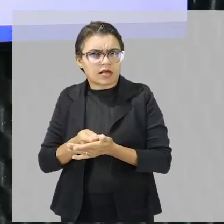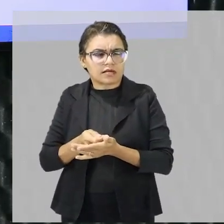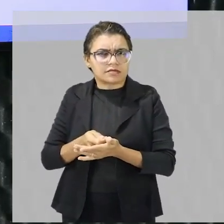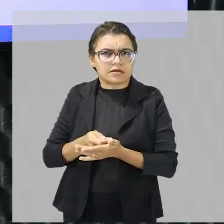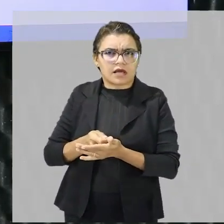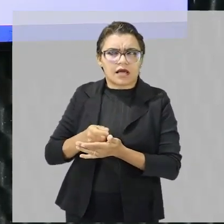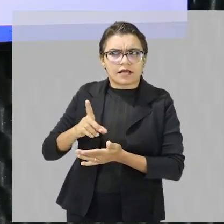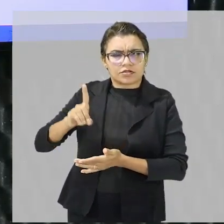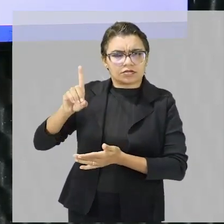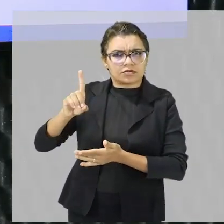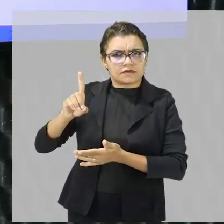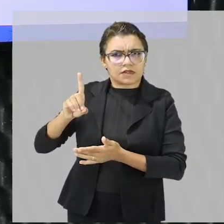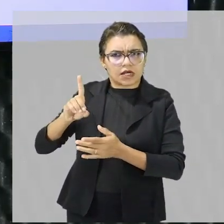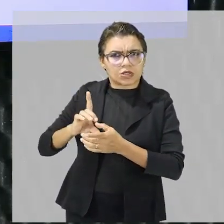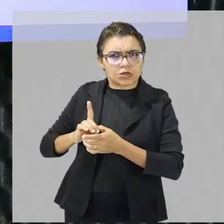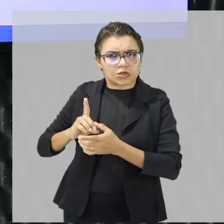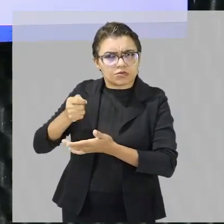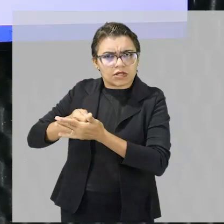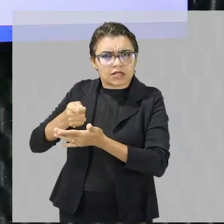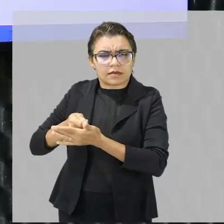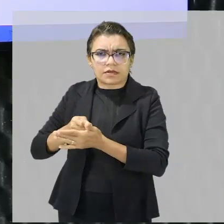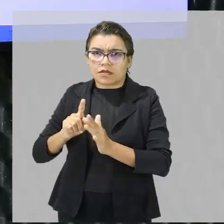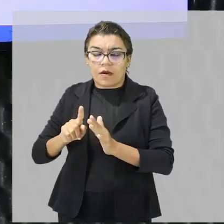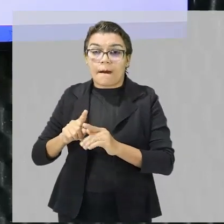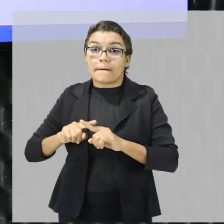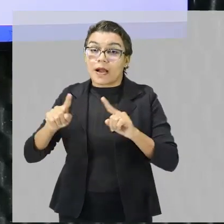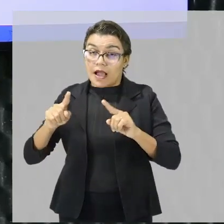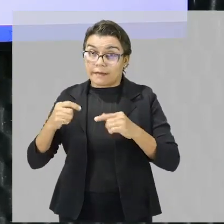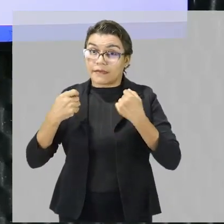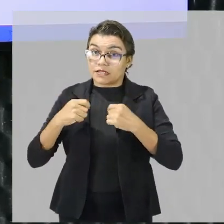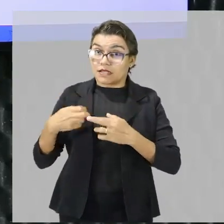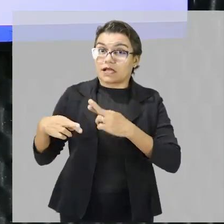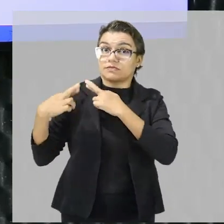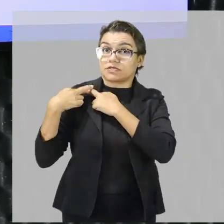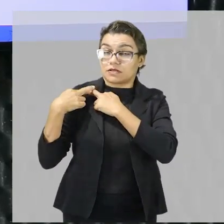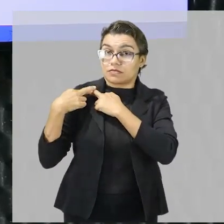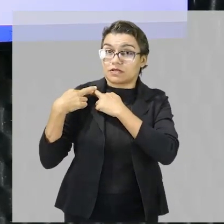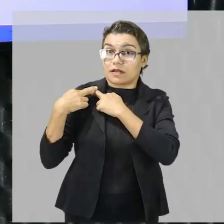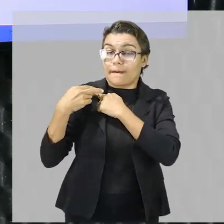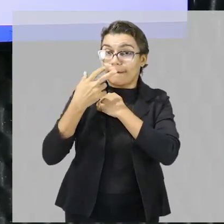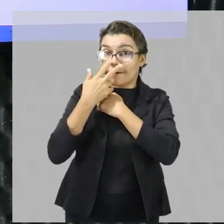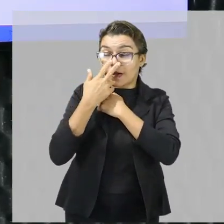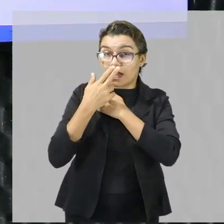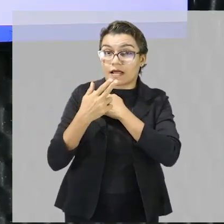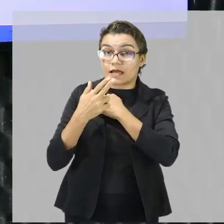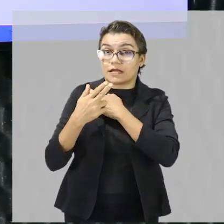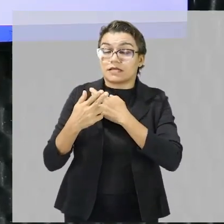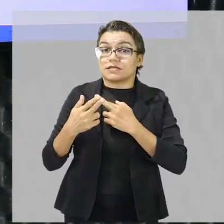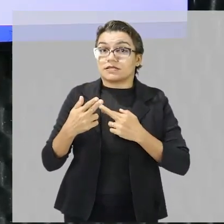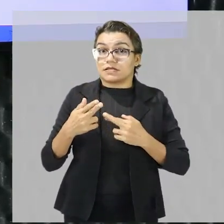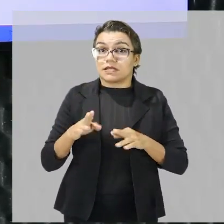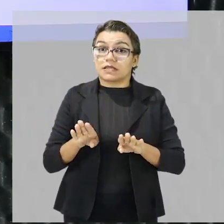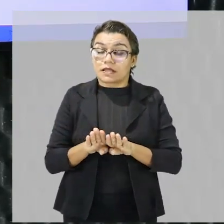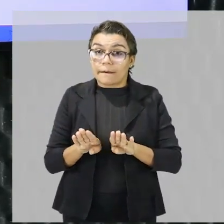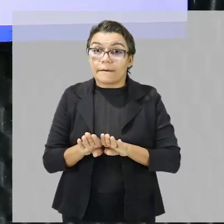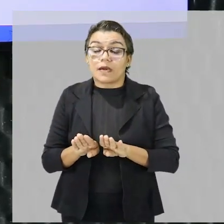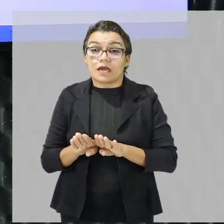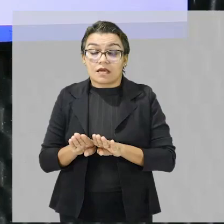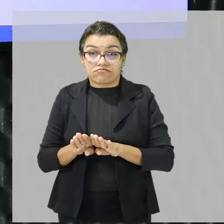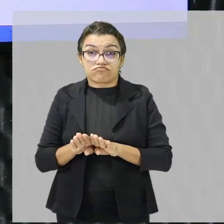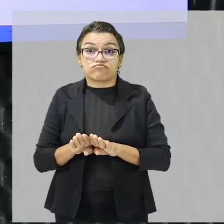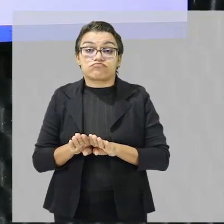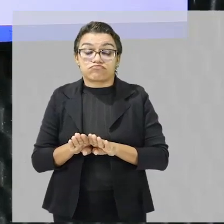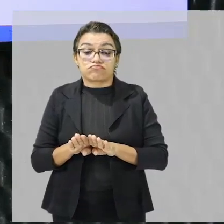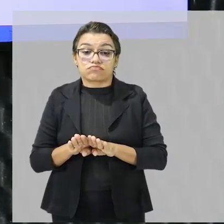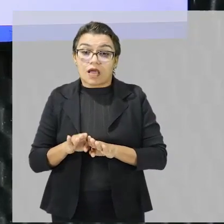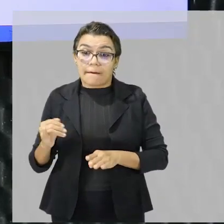divindade, mas ela exige a responsabilidade. Então ela é um presente, mas é uma condenação também, Sartre. Isso